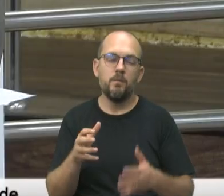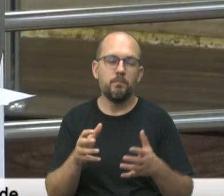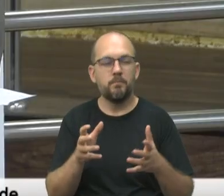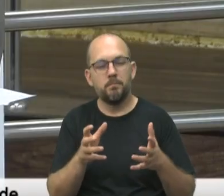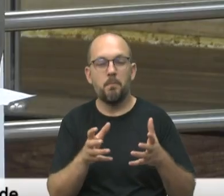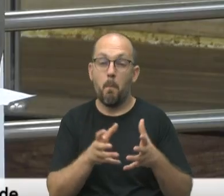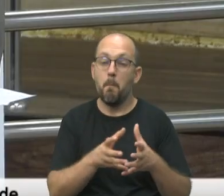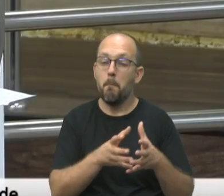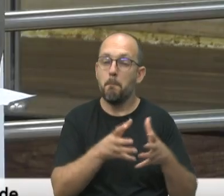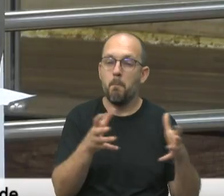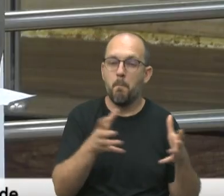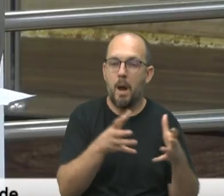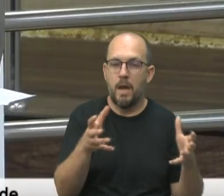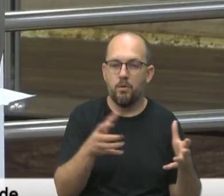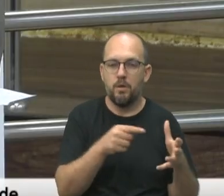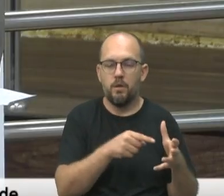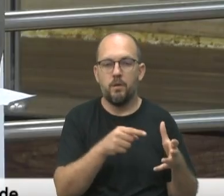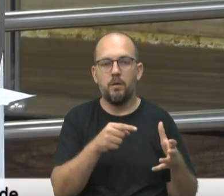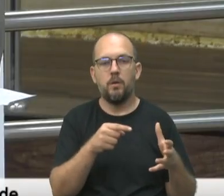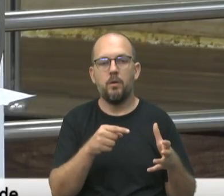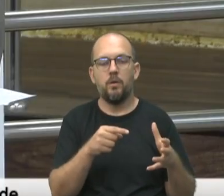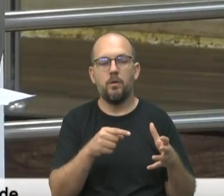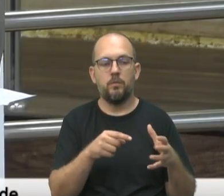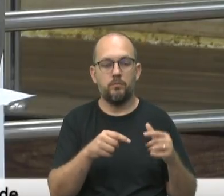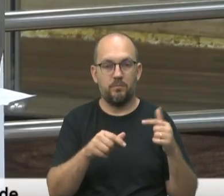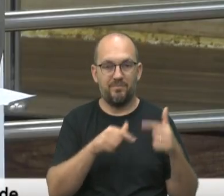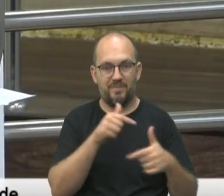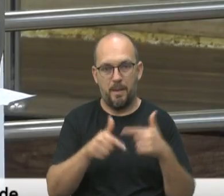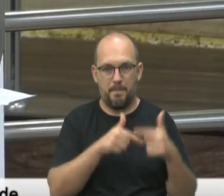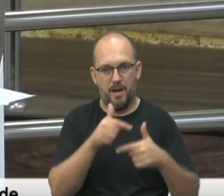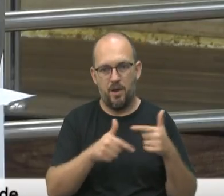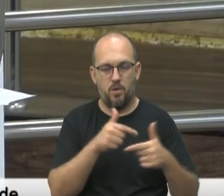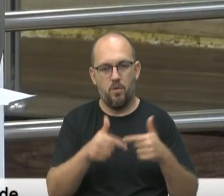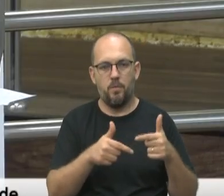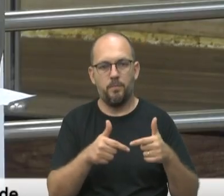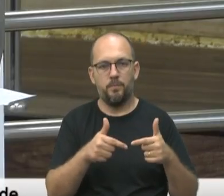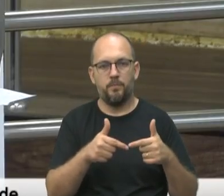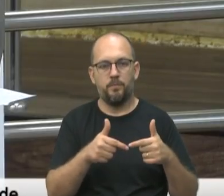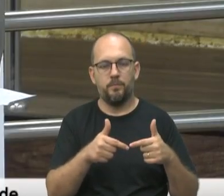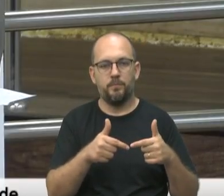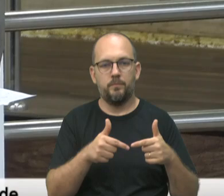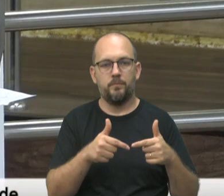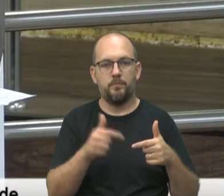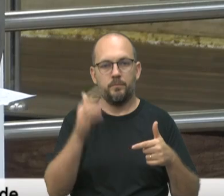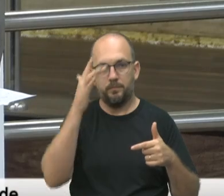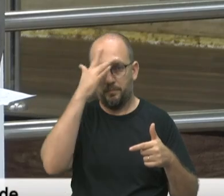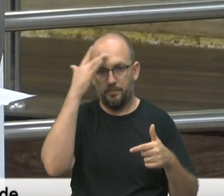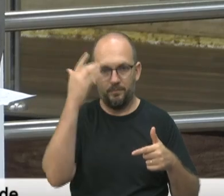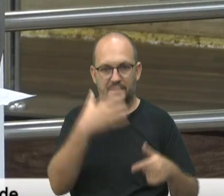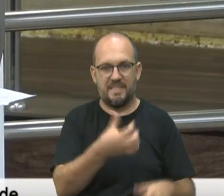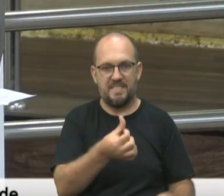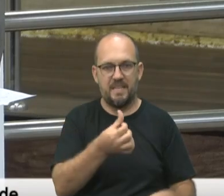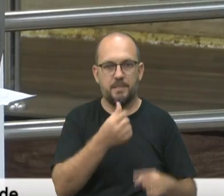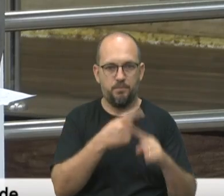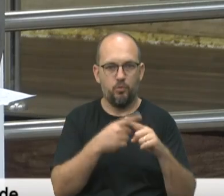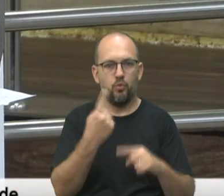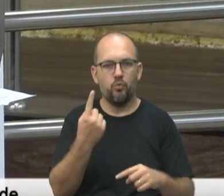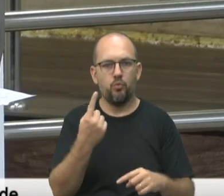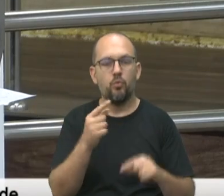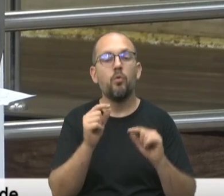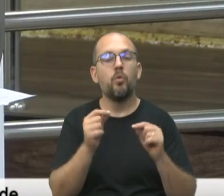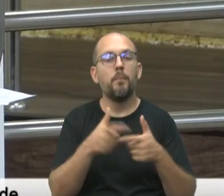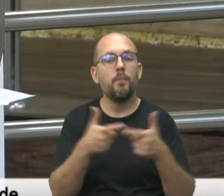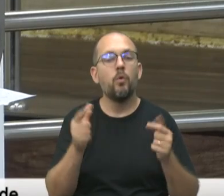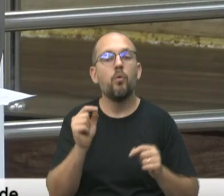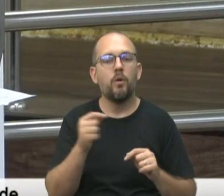maioria, das ocupações de trabalho em que são submetidas as pessoas à escala 6x1 são preenchidas por